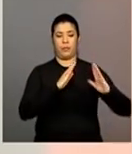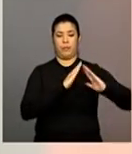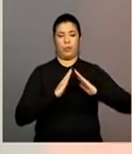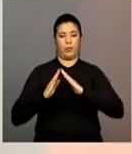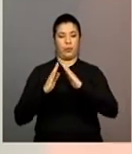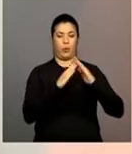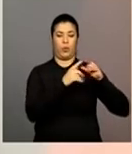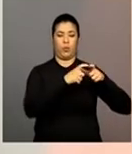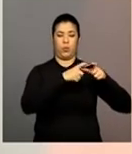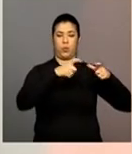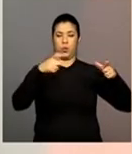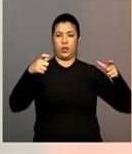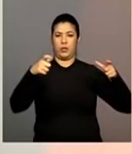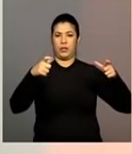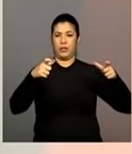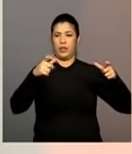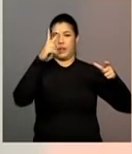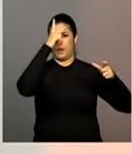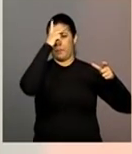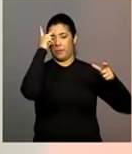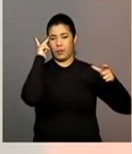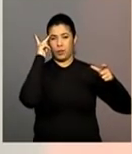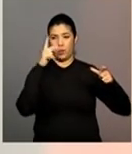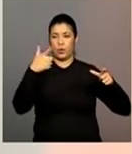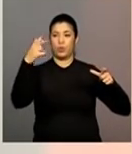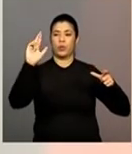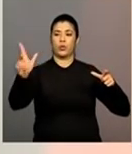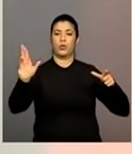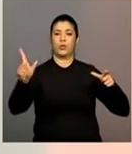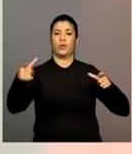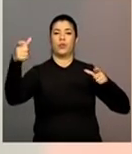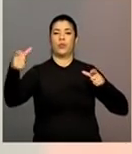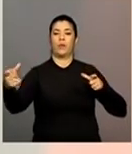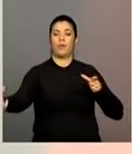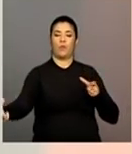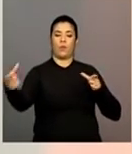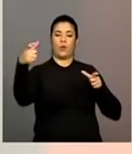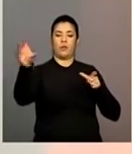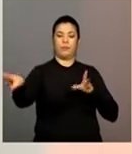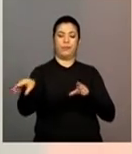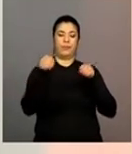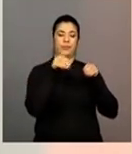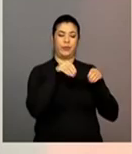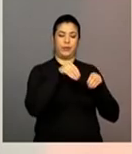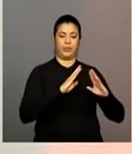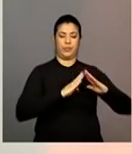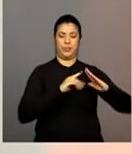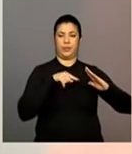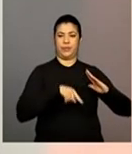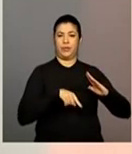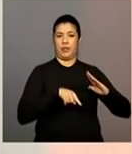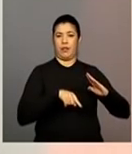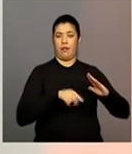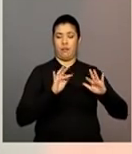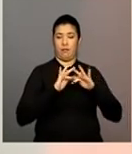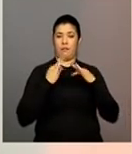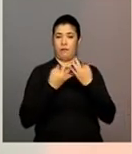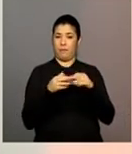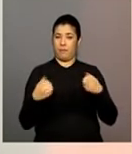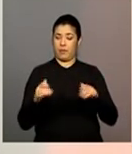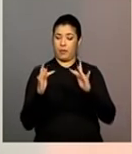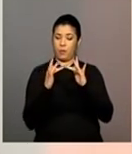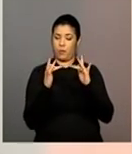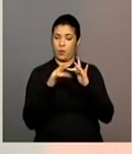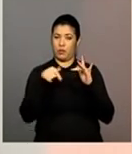diferentes origens que estão ali naquele naquele novo Conjunto Habitacional essas famílias Elas têm que desenvolver um vínculo com